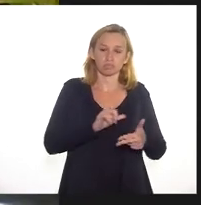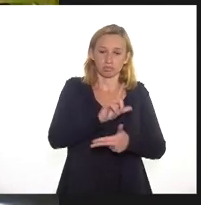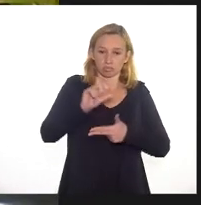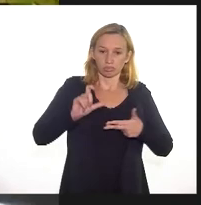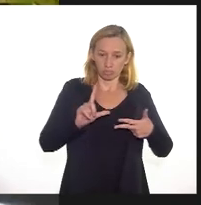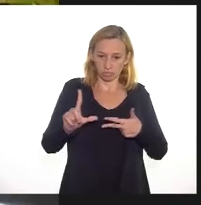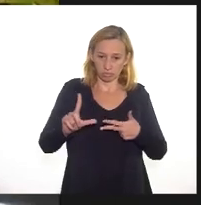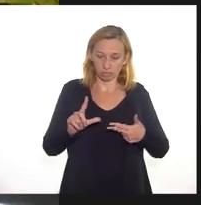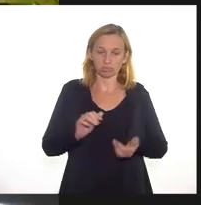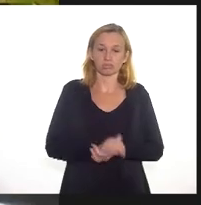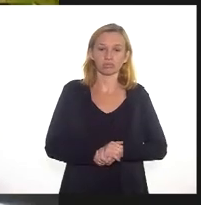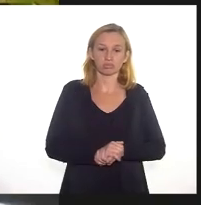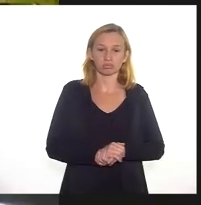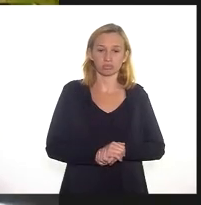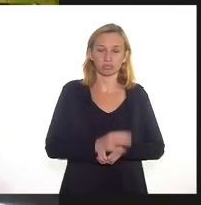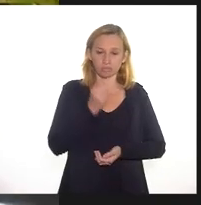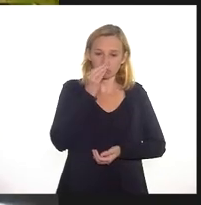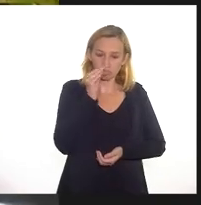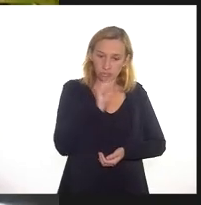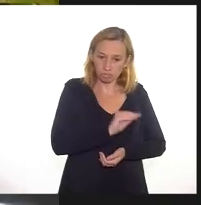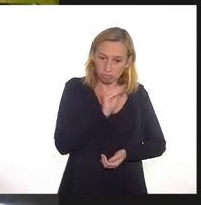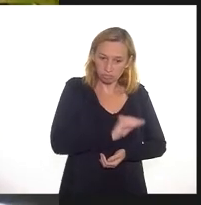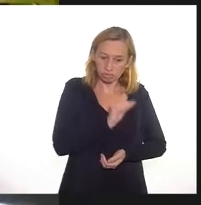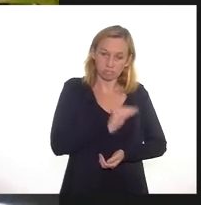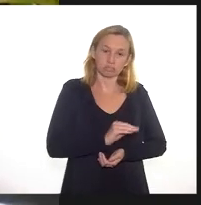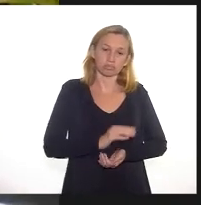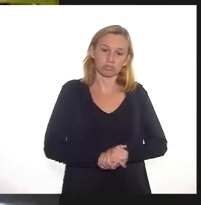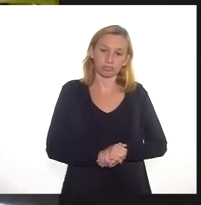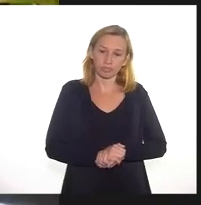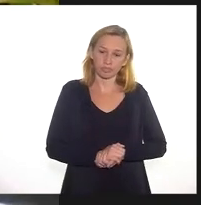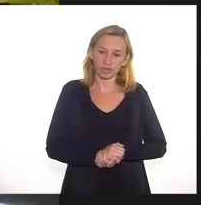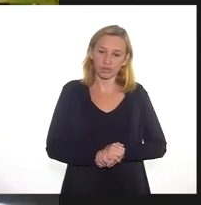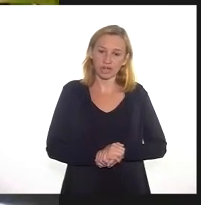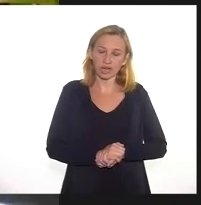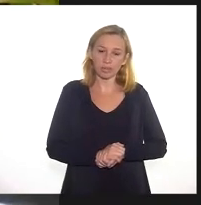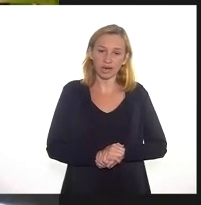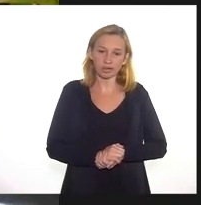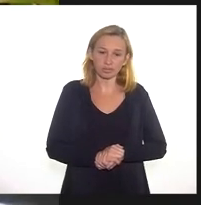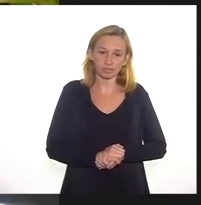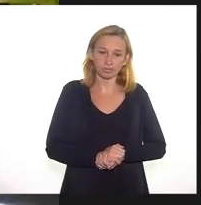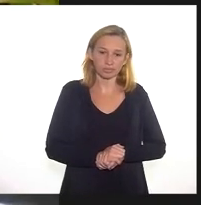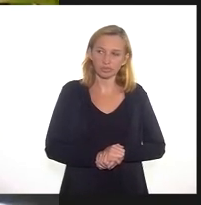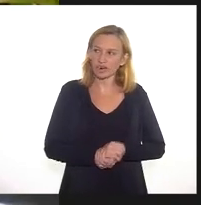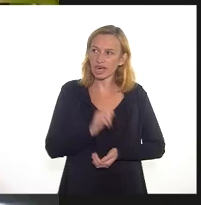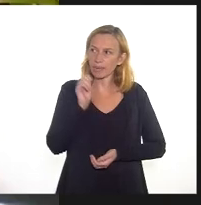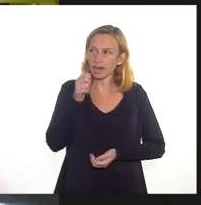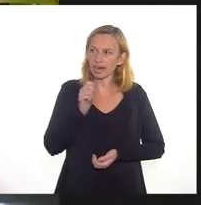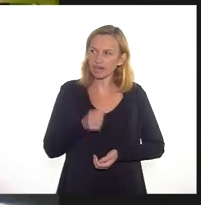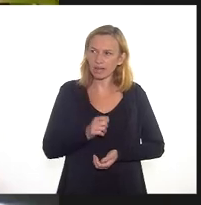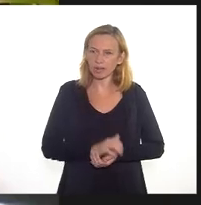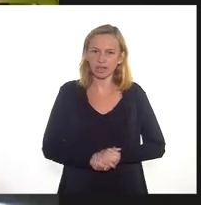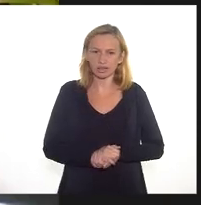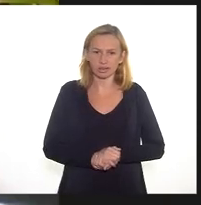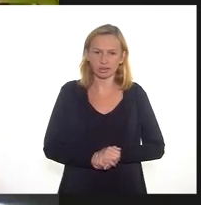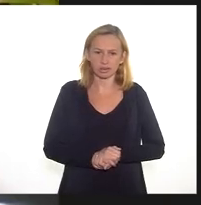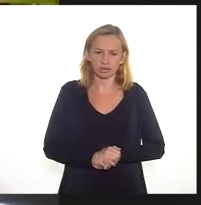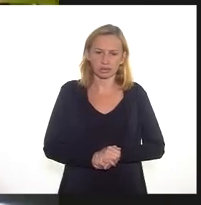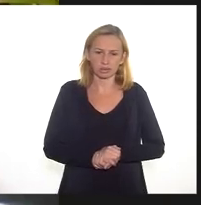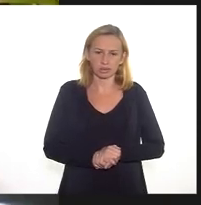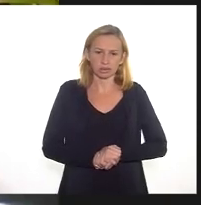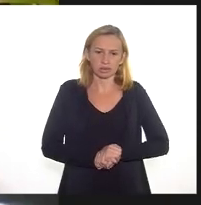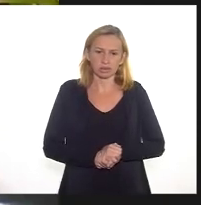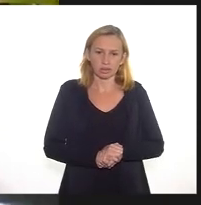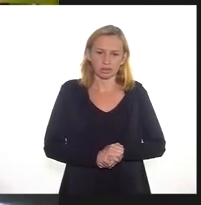Poder Executivo quando suspendeu o leilão da SEDAI. E aí o governador